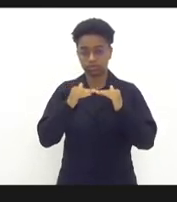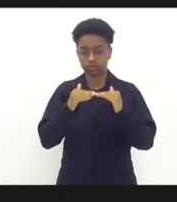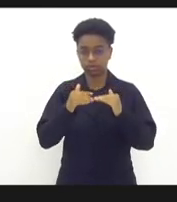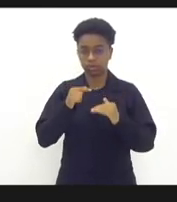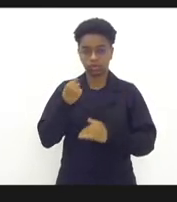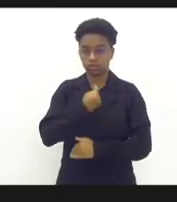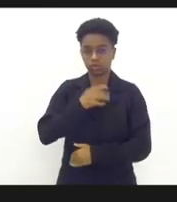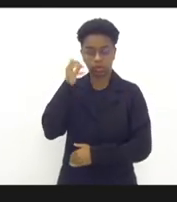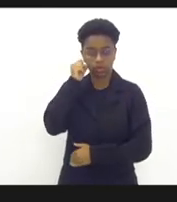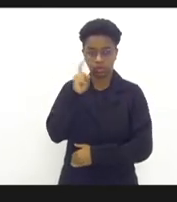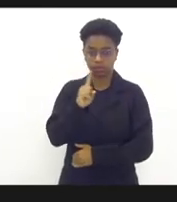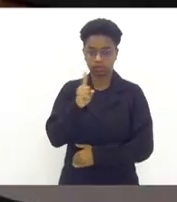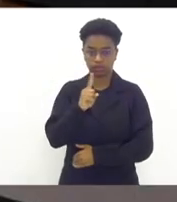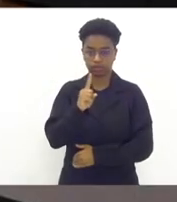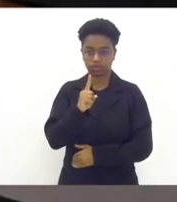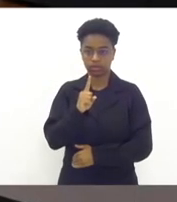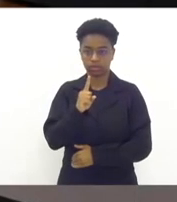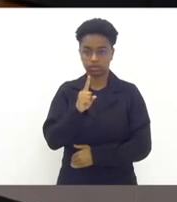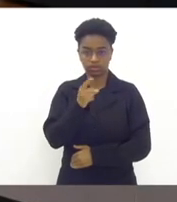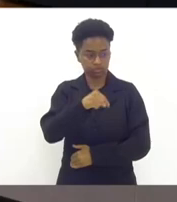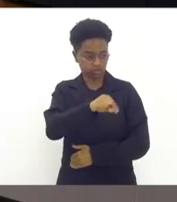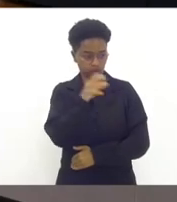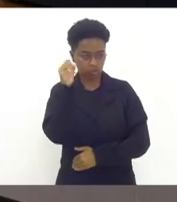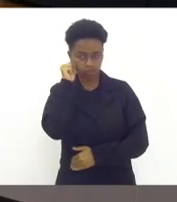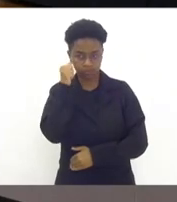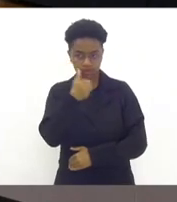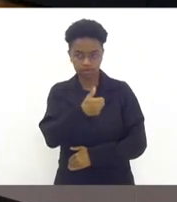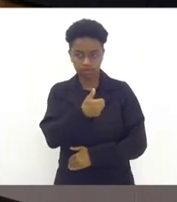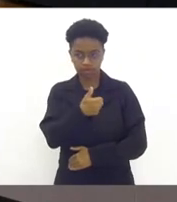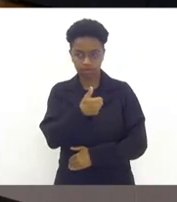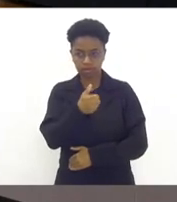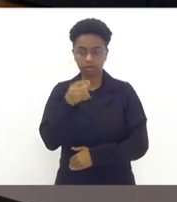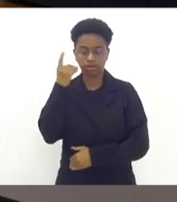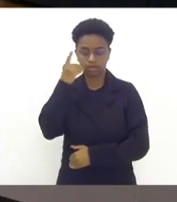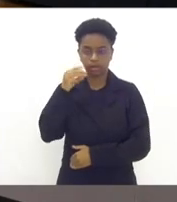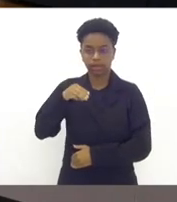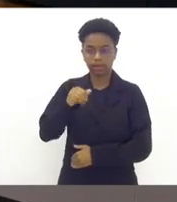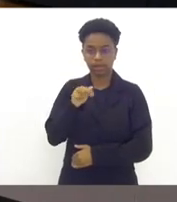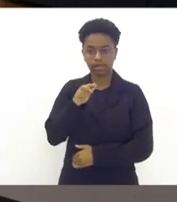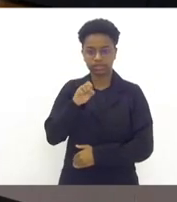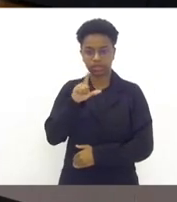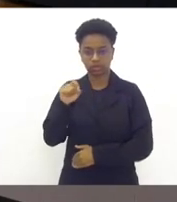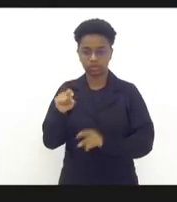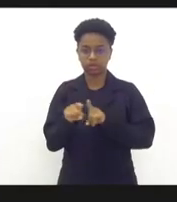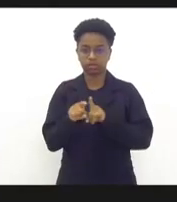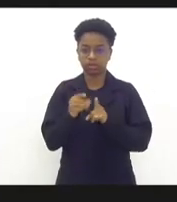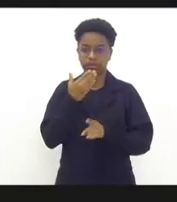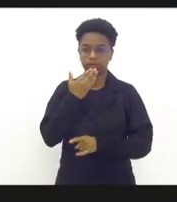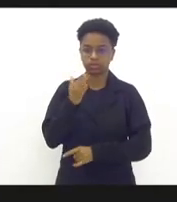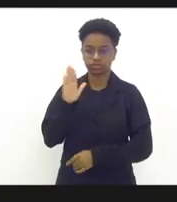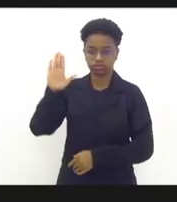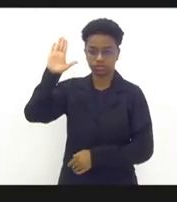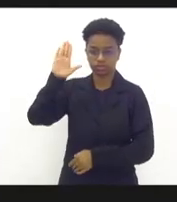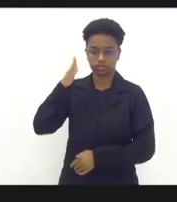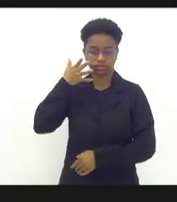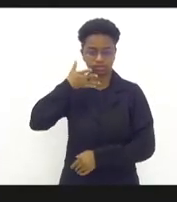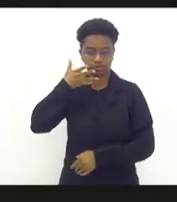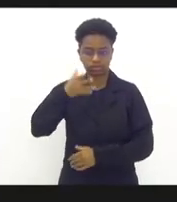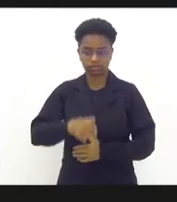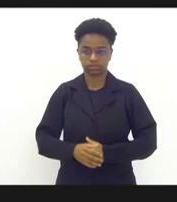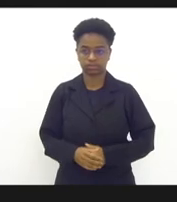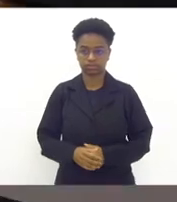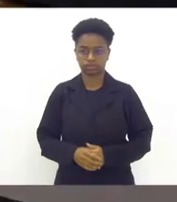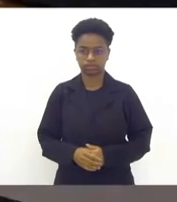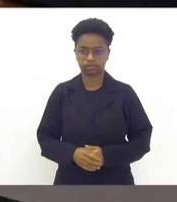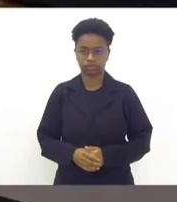ouvimos a sua questão de ordem, não. Alguém ouviu? Também, ouvi. Deputado Marcelo Dino também pedindo questão de ordem também. Ah, tá.